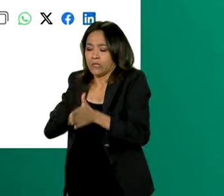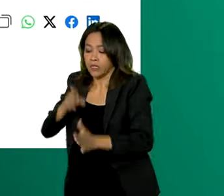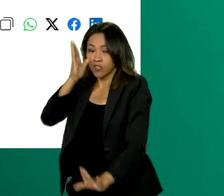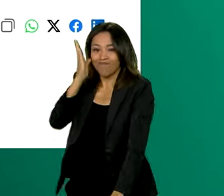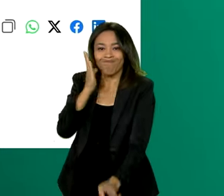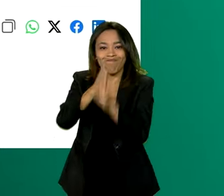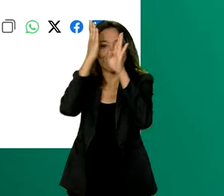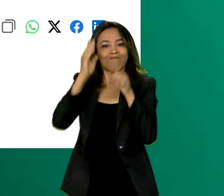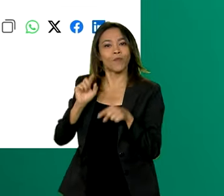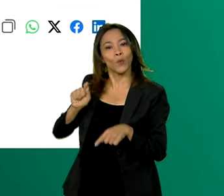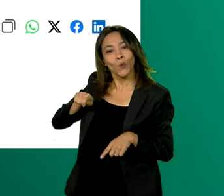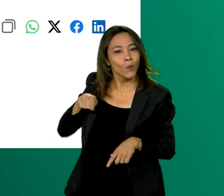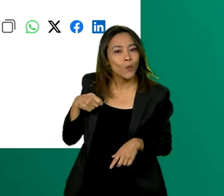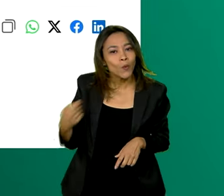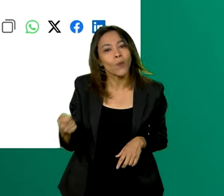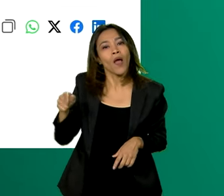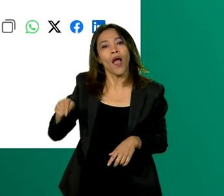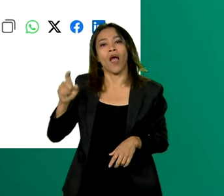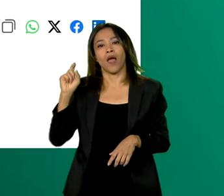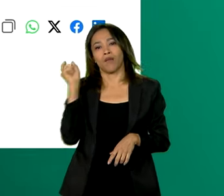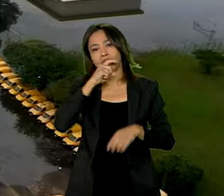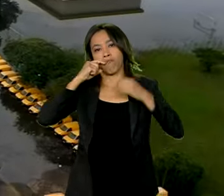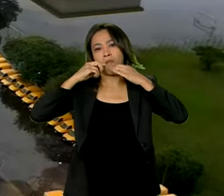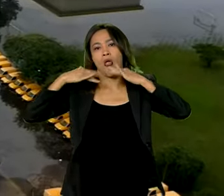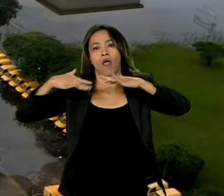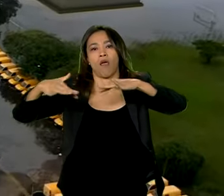descobriram que se tratava de uma grande mentira.